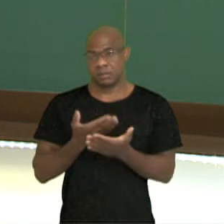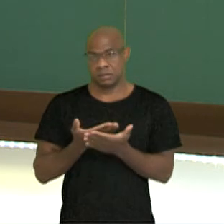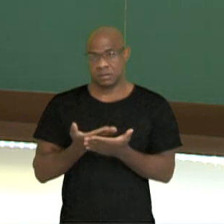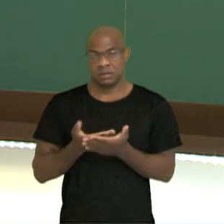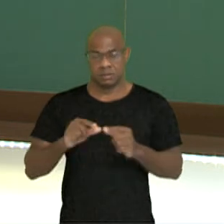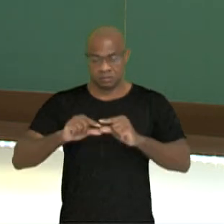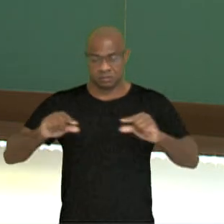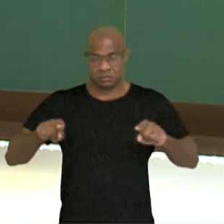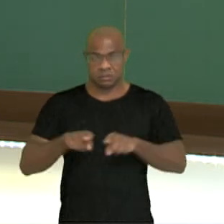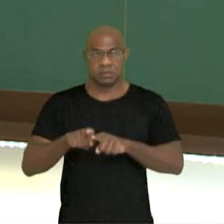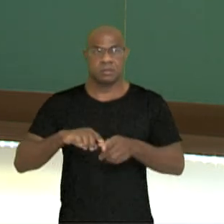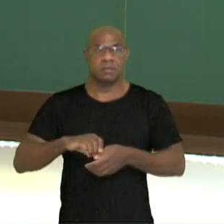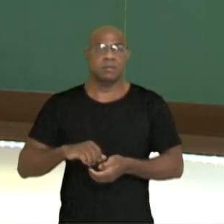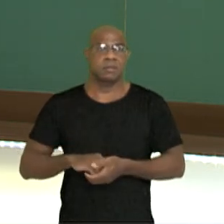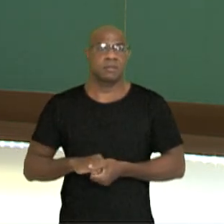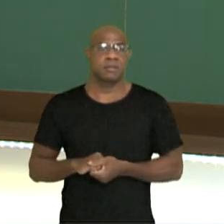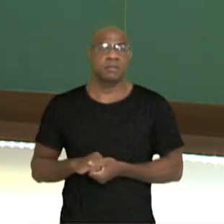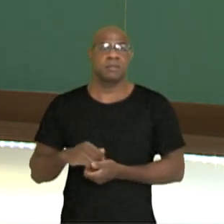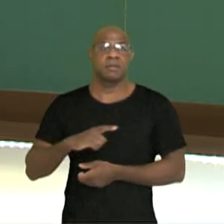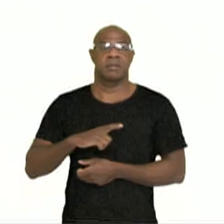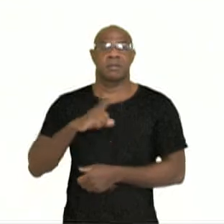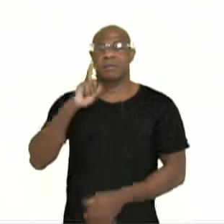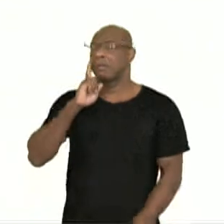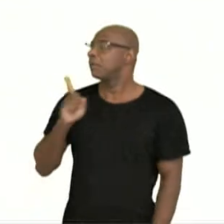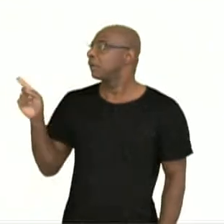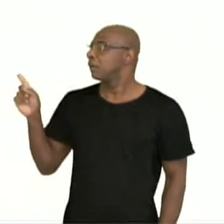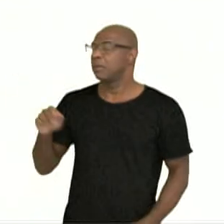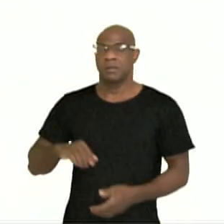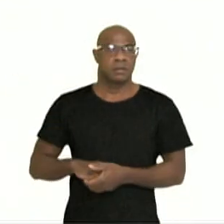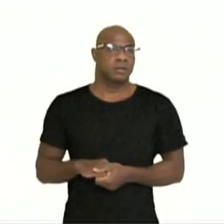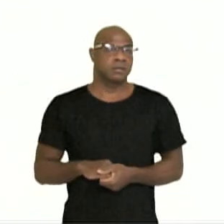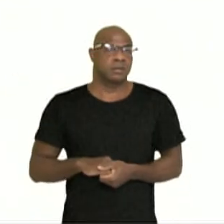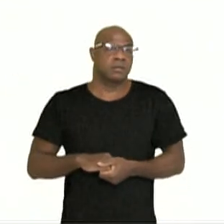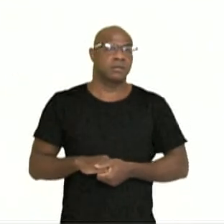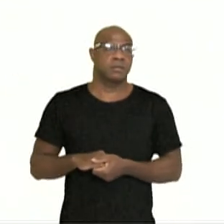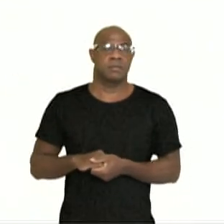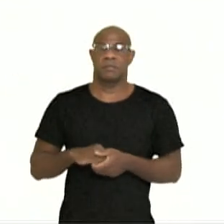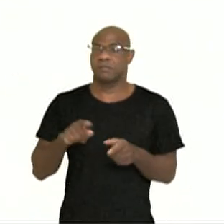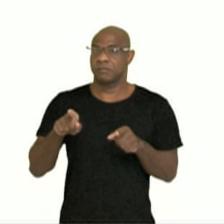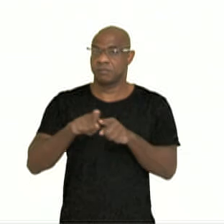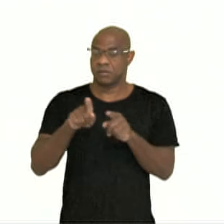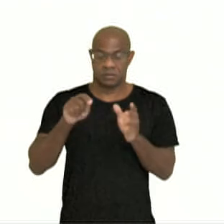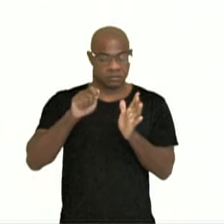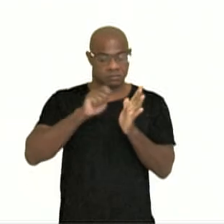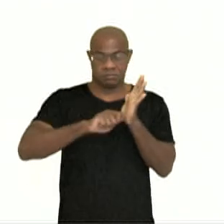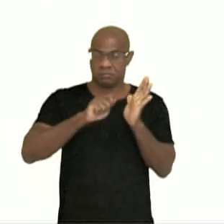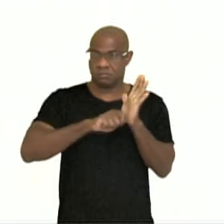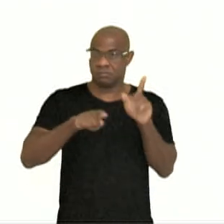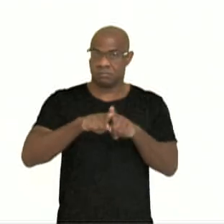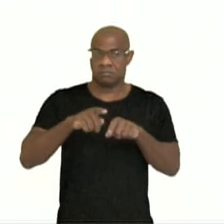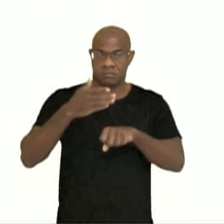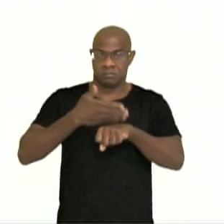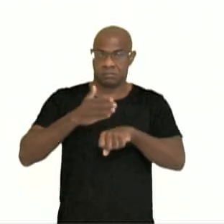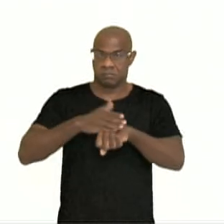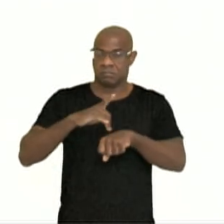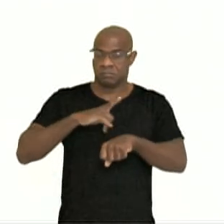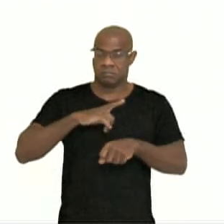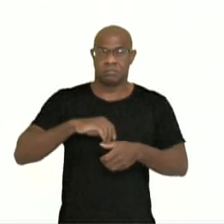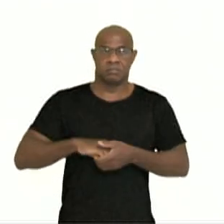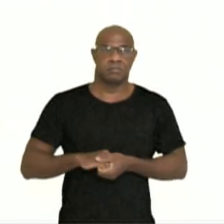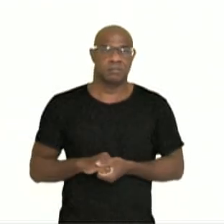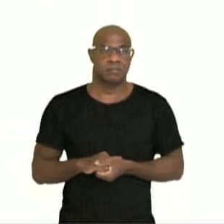gente continuar praticando a voz passiva, a gente tem aqui uma produçãozinha textual, pessoal, olha só. In your opinion, what is the best